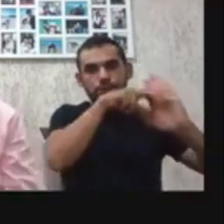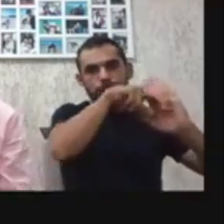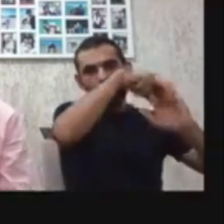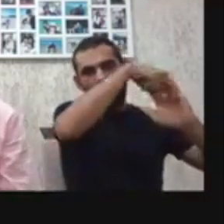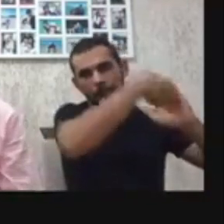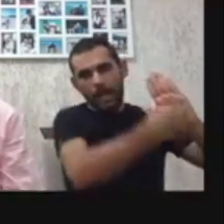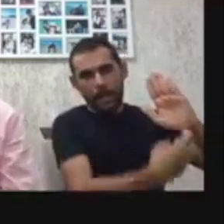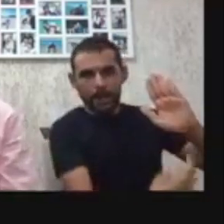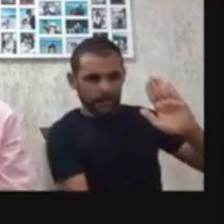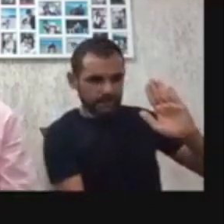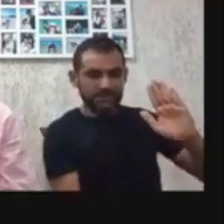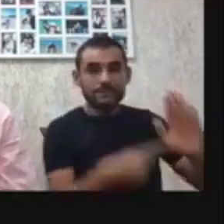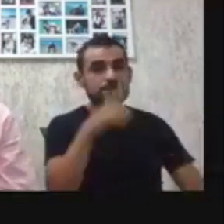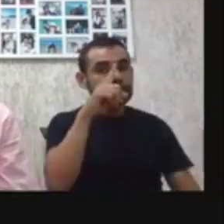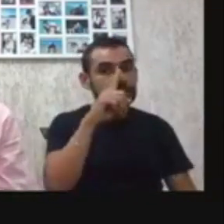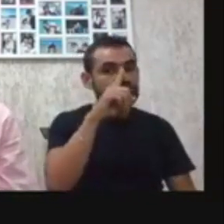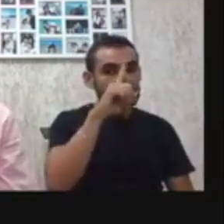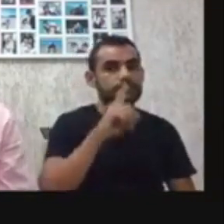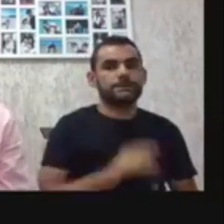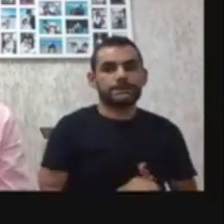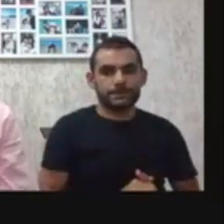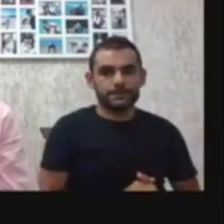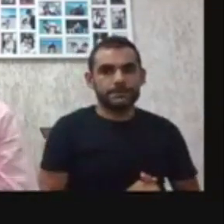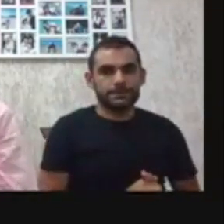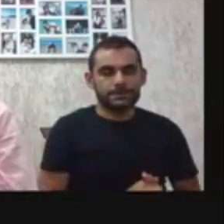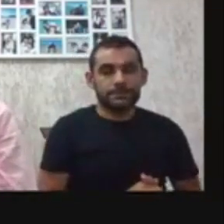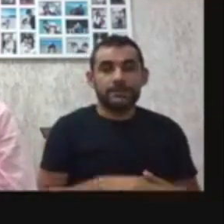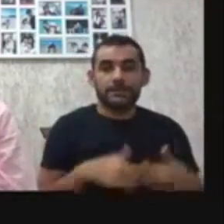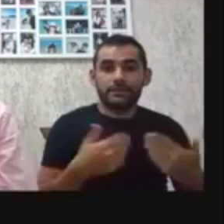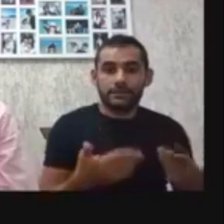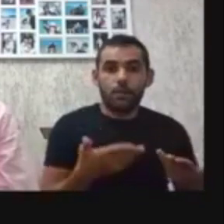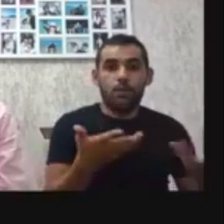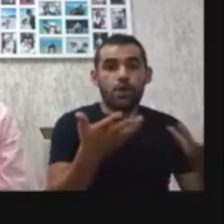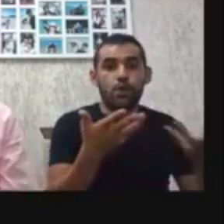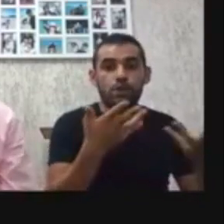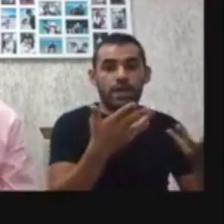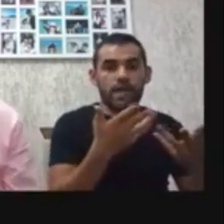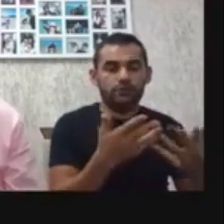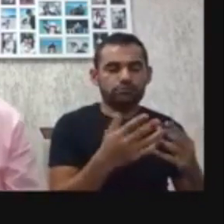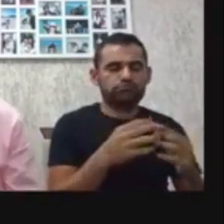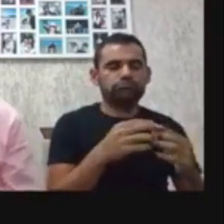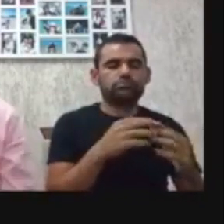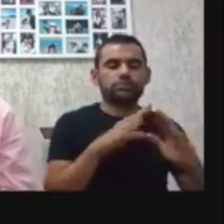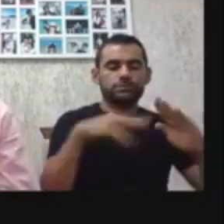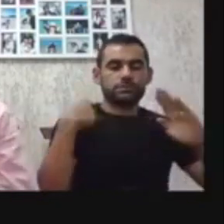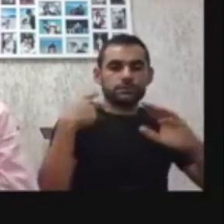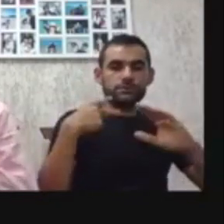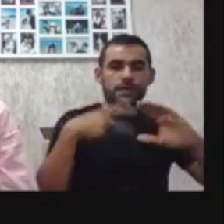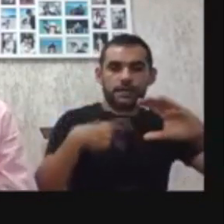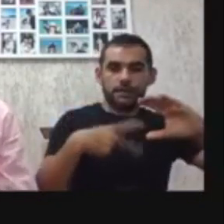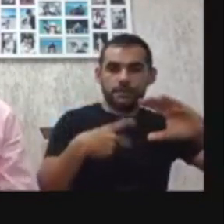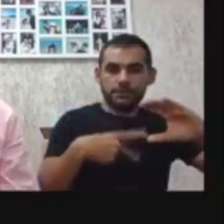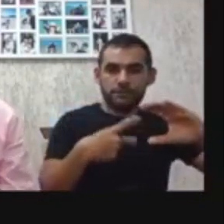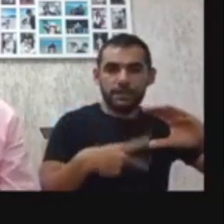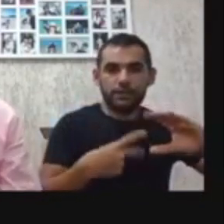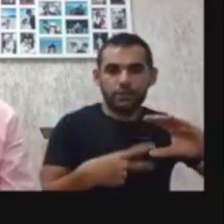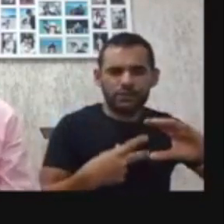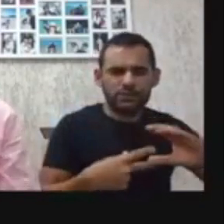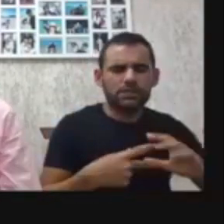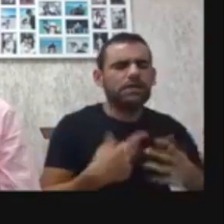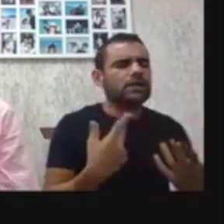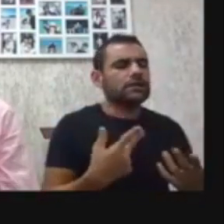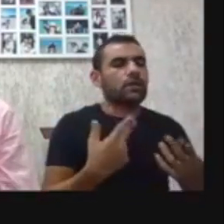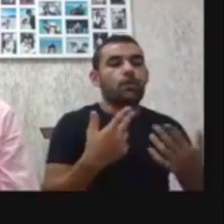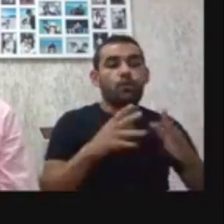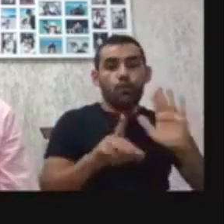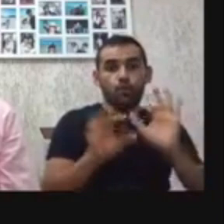carregar numa cadeira de rodas é muito grande, sabe? Então eu quero, através da Câmara Municipal, implementar um projeto de